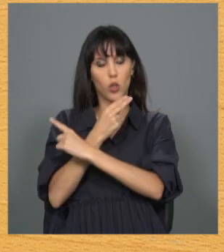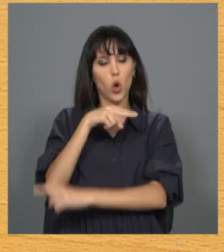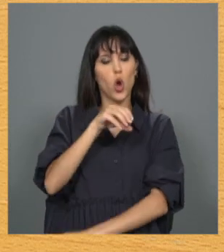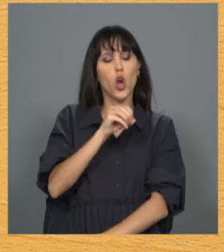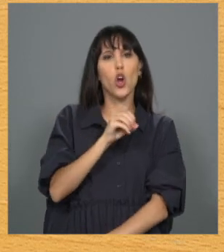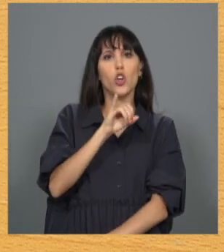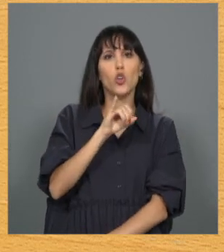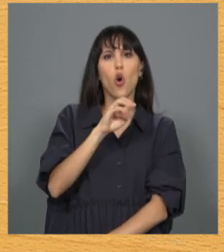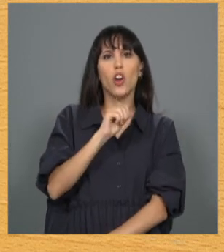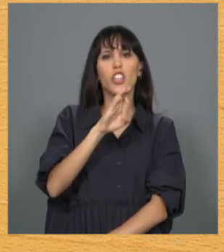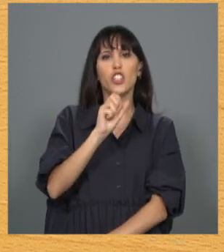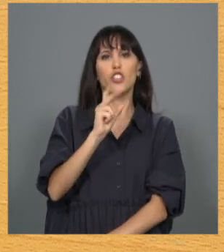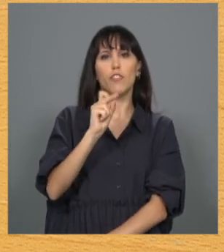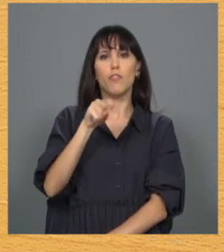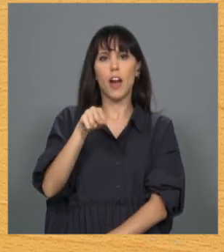Neuschwanstein.